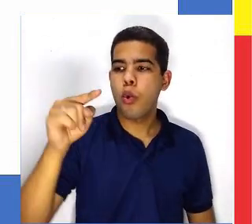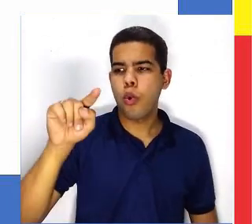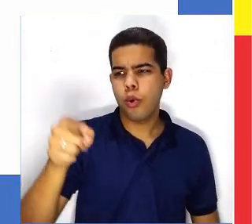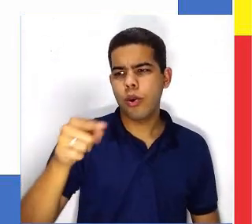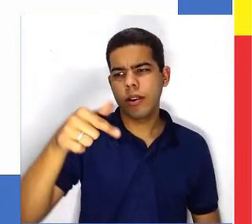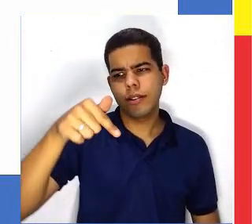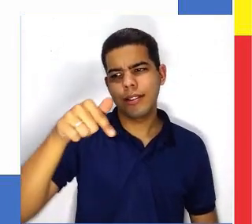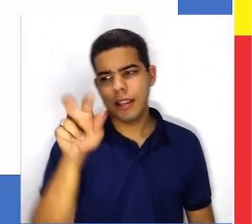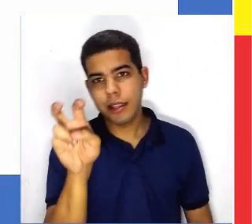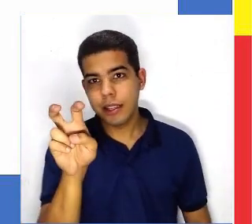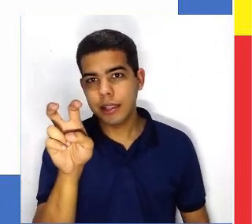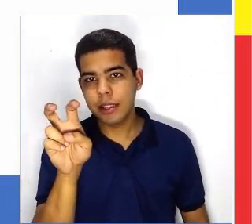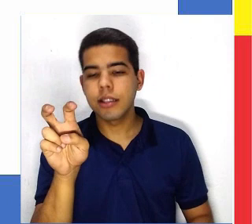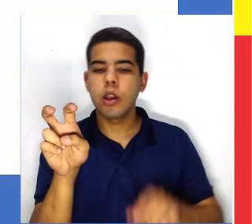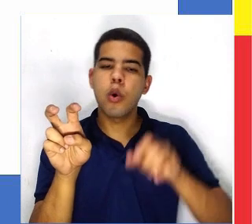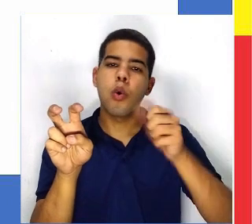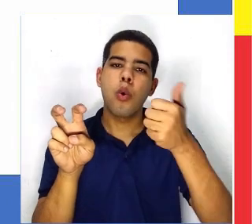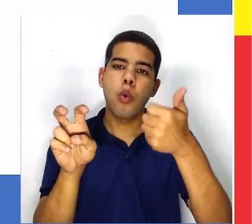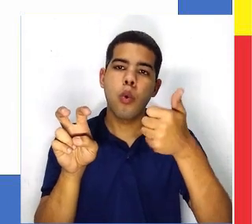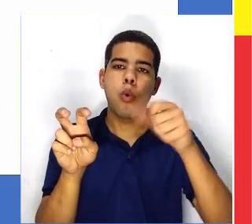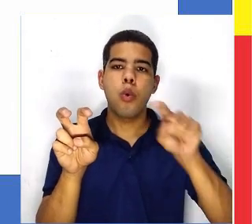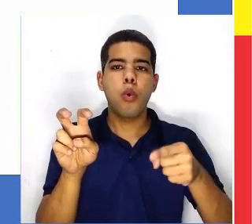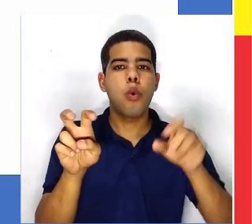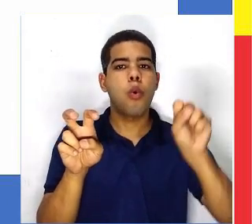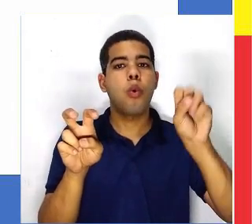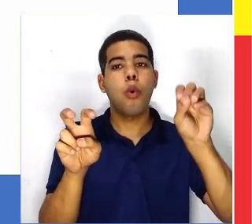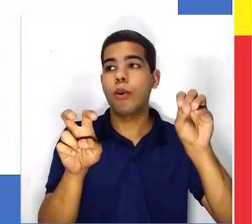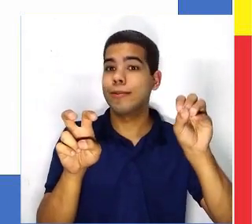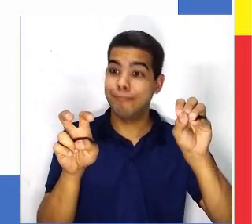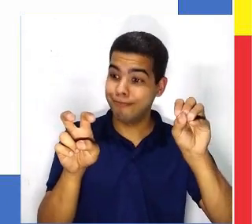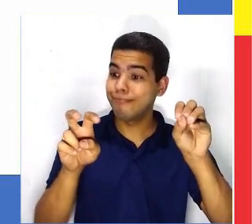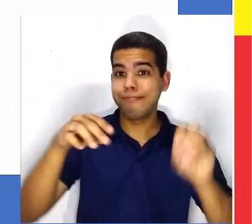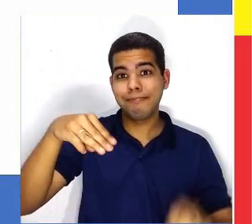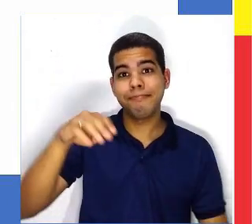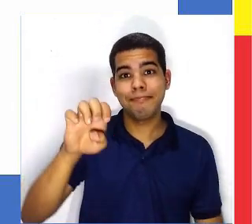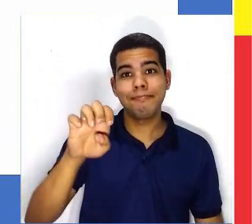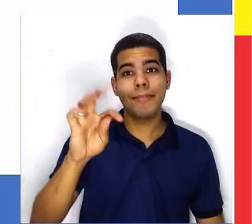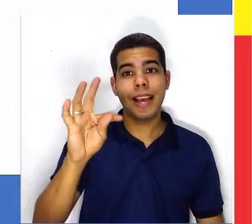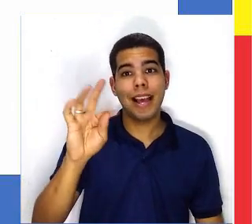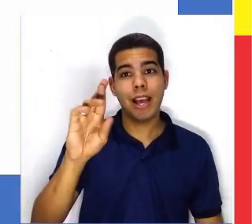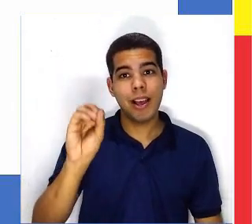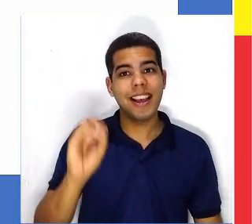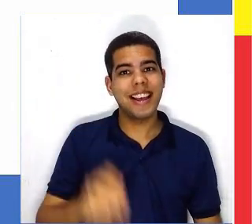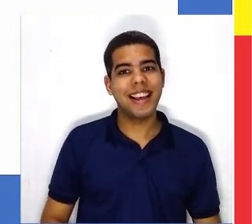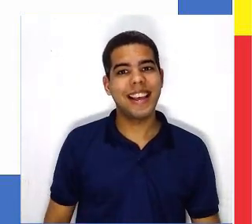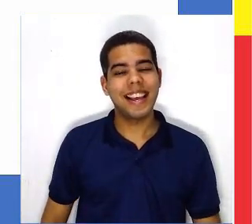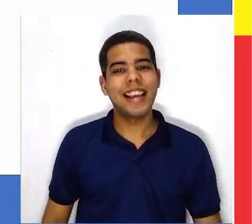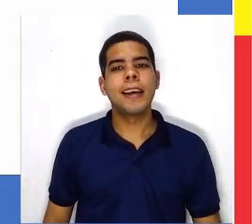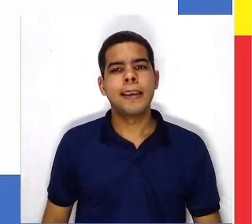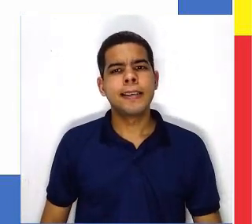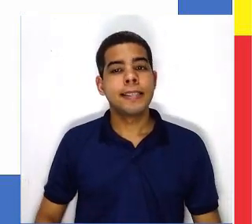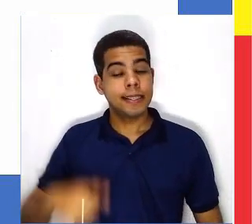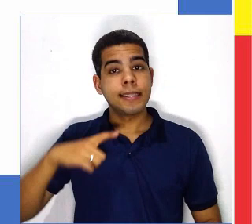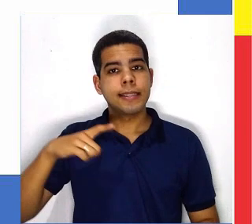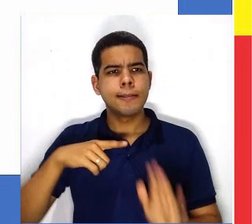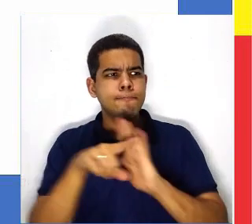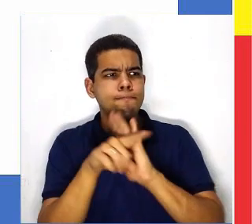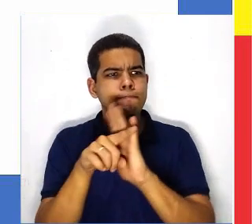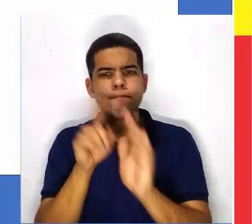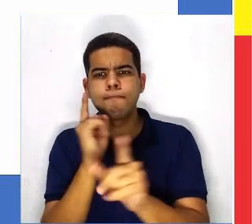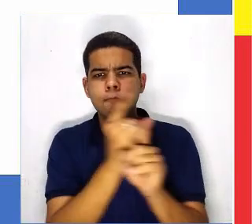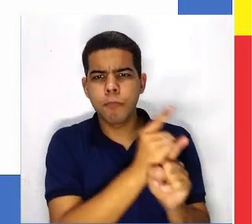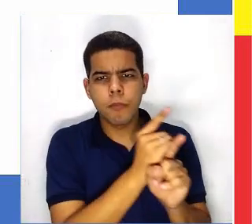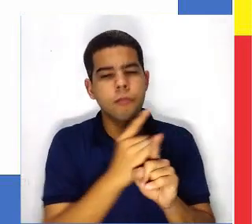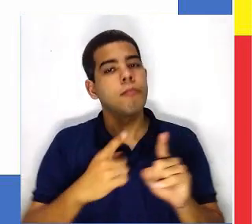1,75 m e 1,80 m de altura. Observe que todos os dados que ela investigou, ela organizou numa tabela